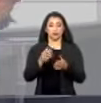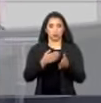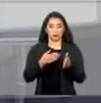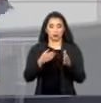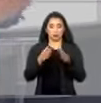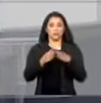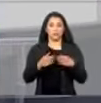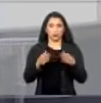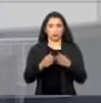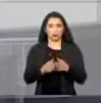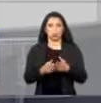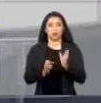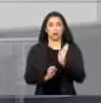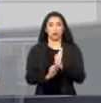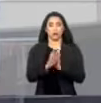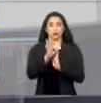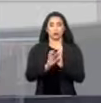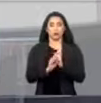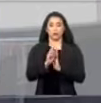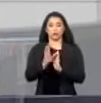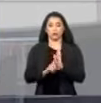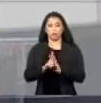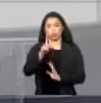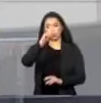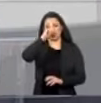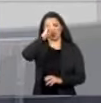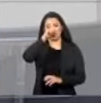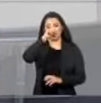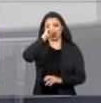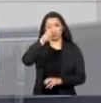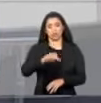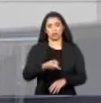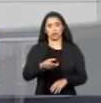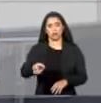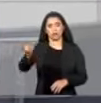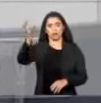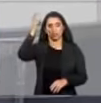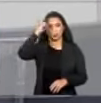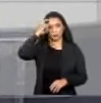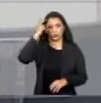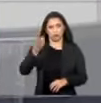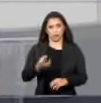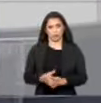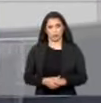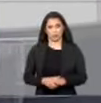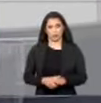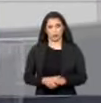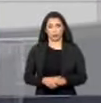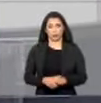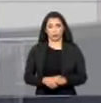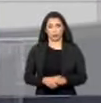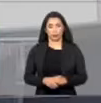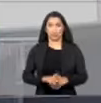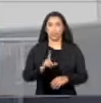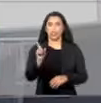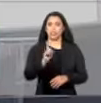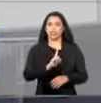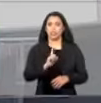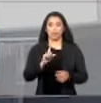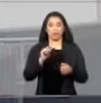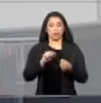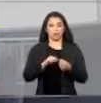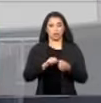dos produtores, dos criadores culturais. E isso não foi feito por